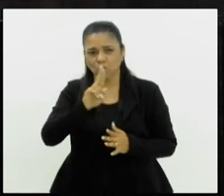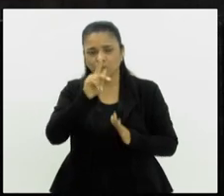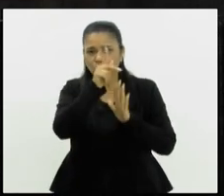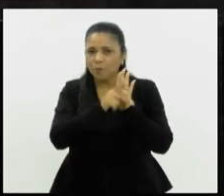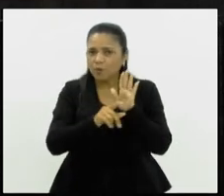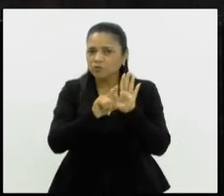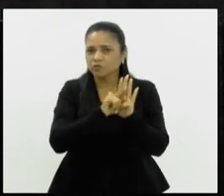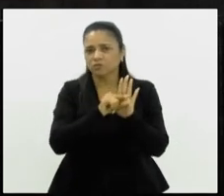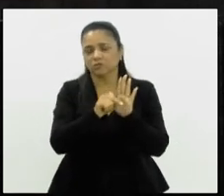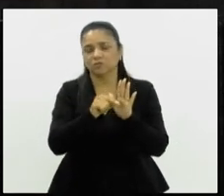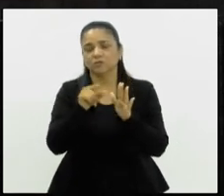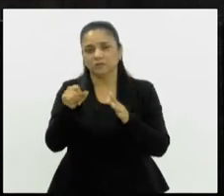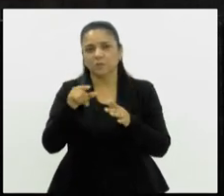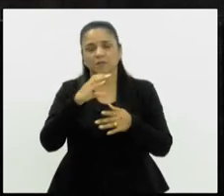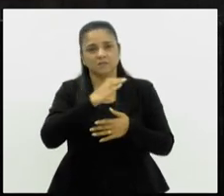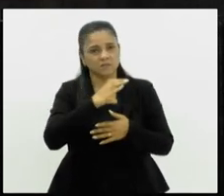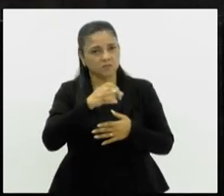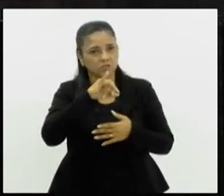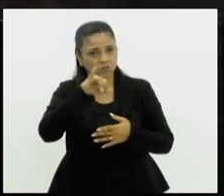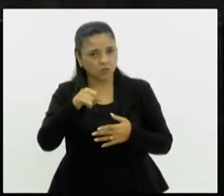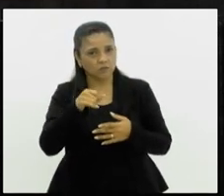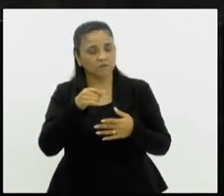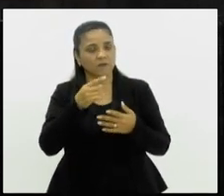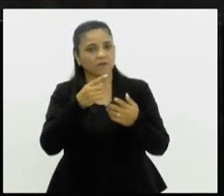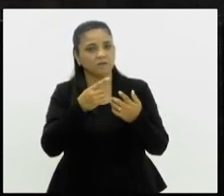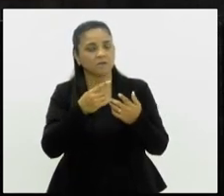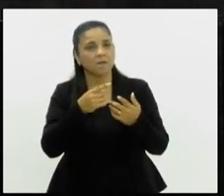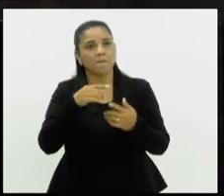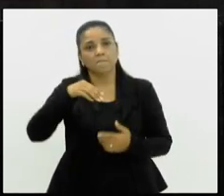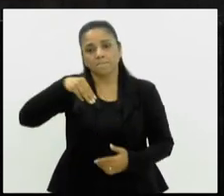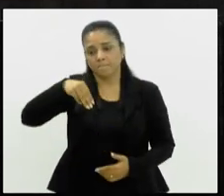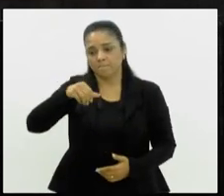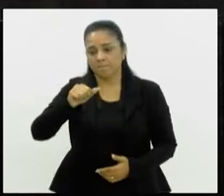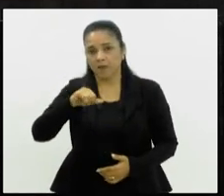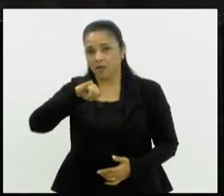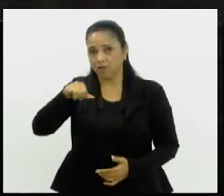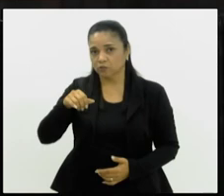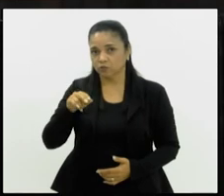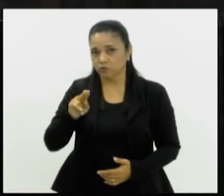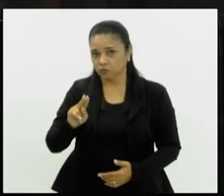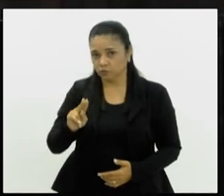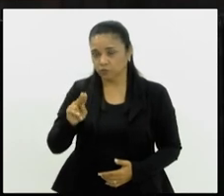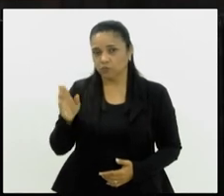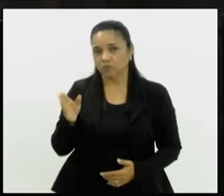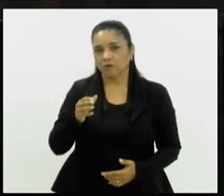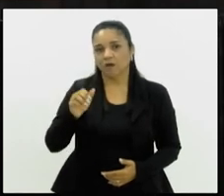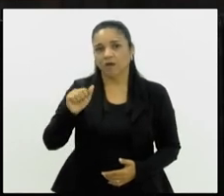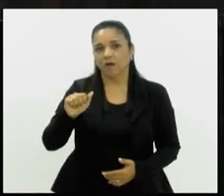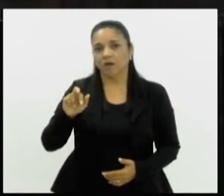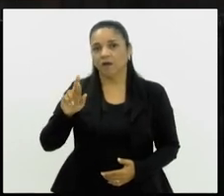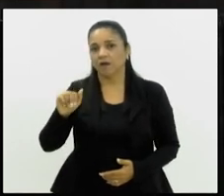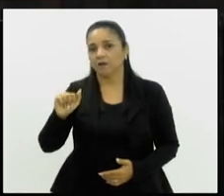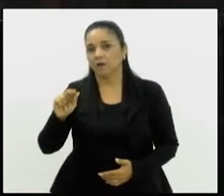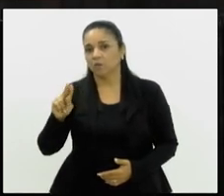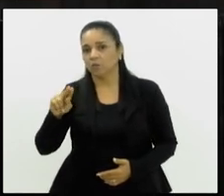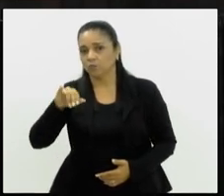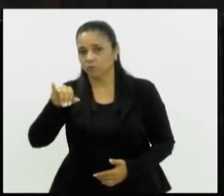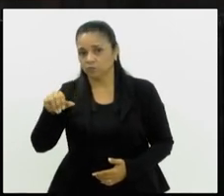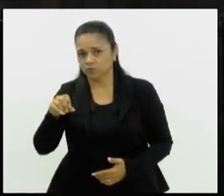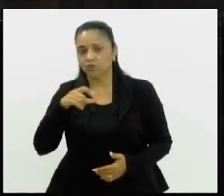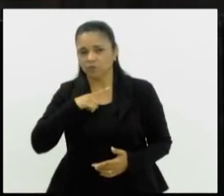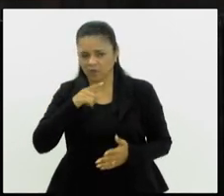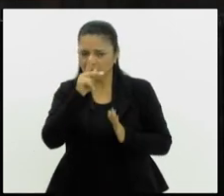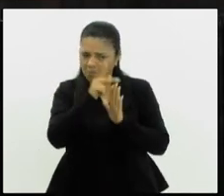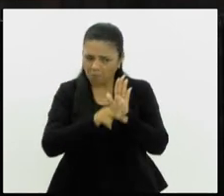apreciado pela CCJ, que é a Lei Maju de Araújo. A Lei Maju de Araújo, é evidente, tem muitos projetos de